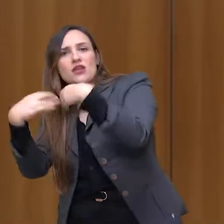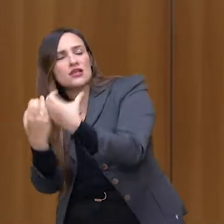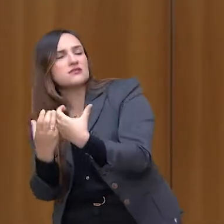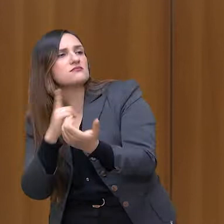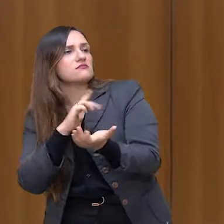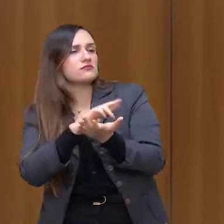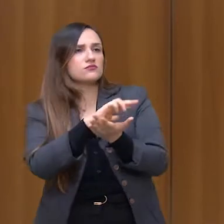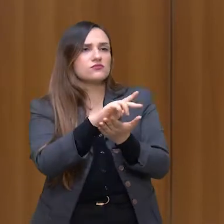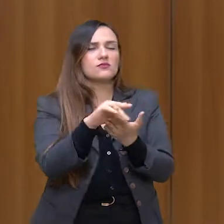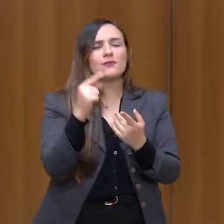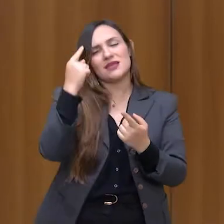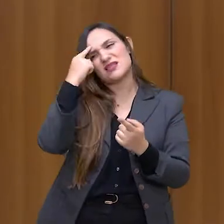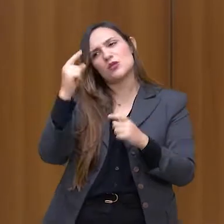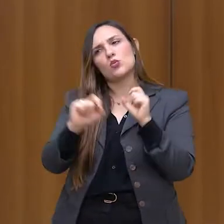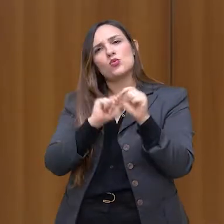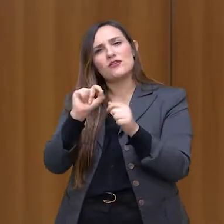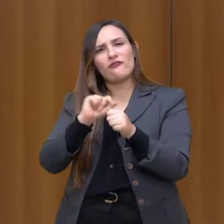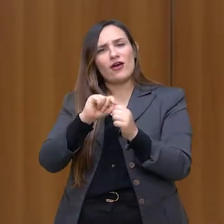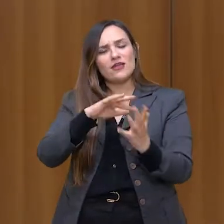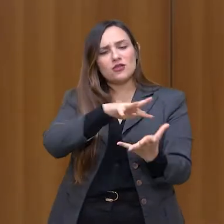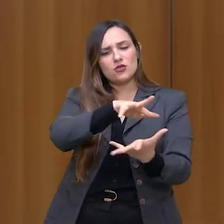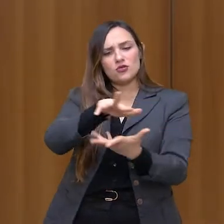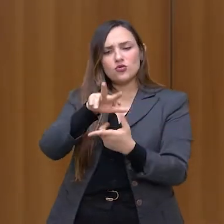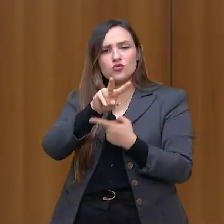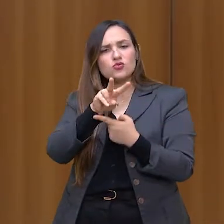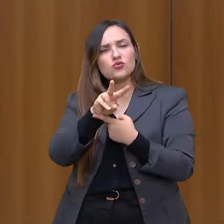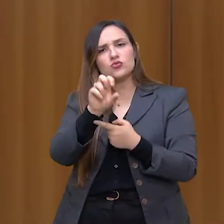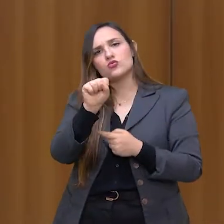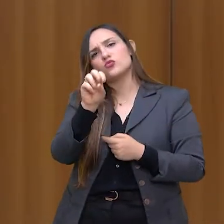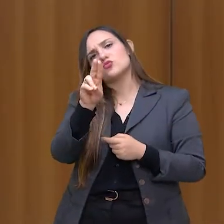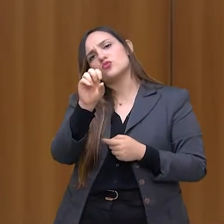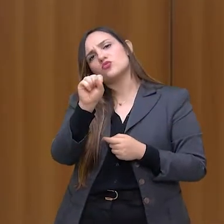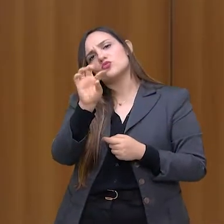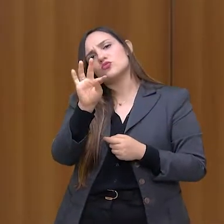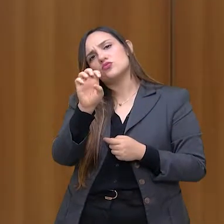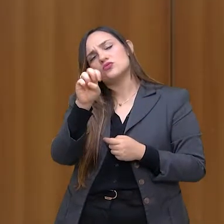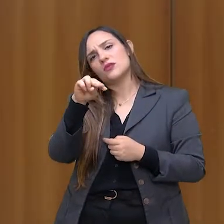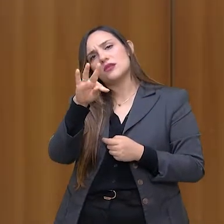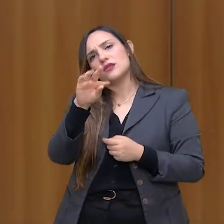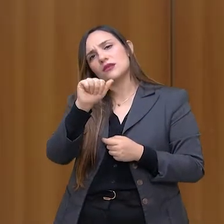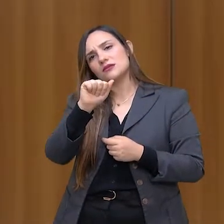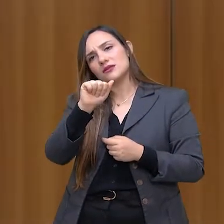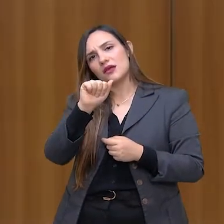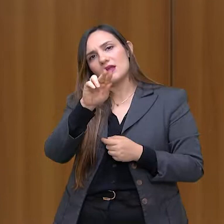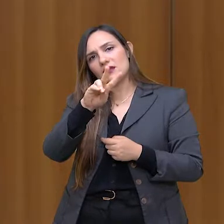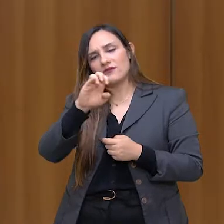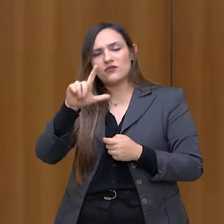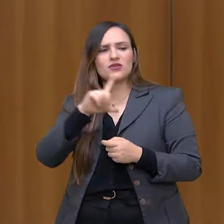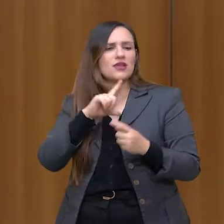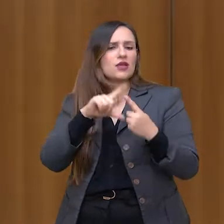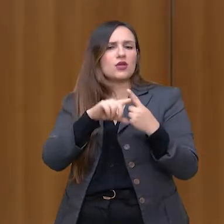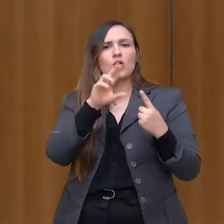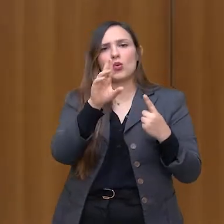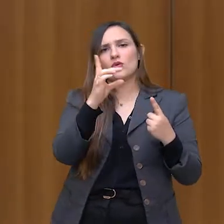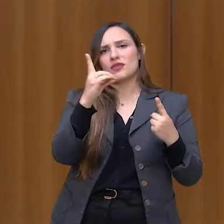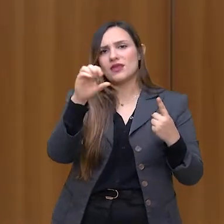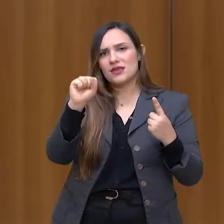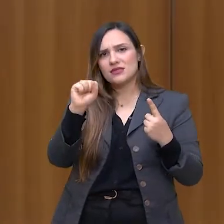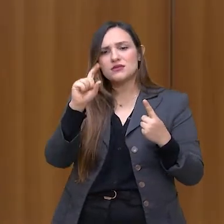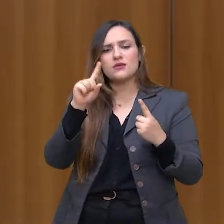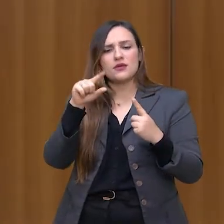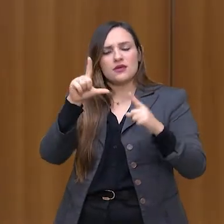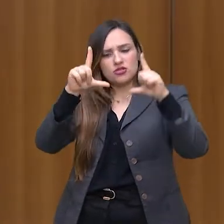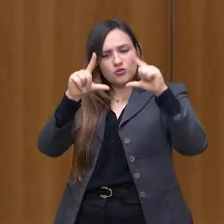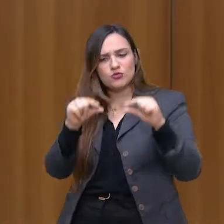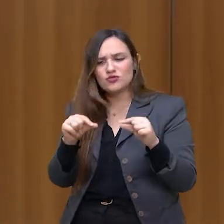mencionei. E pensar em ser sustentável é cumprir Os ODS, nós temos ODS